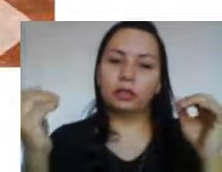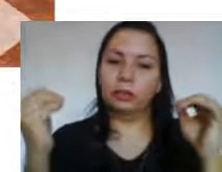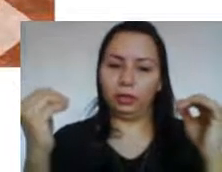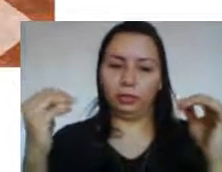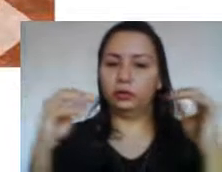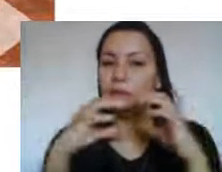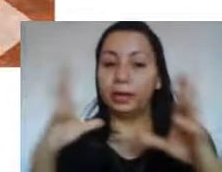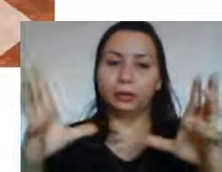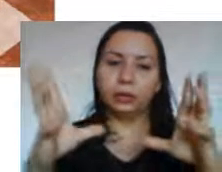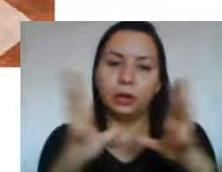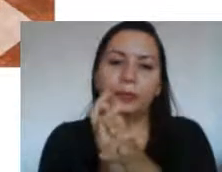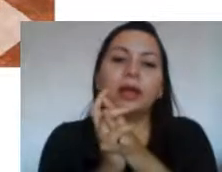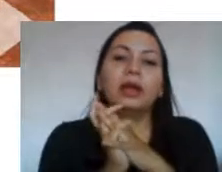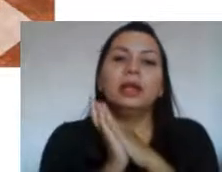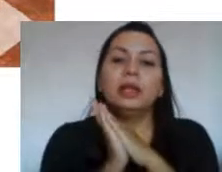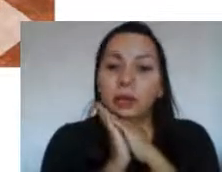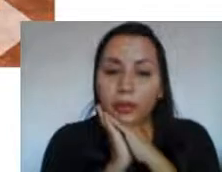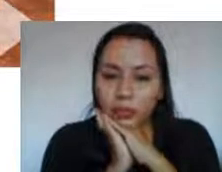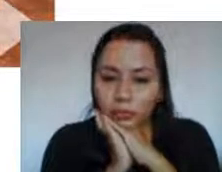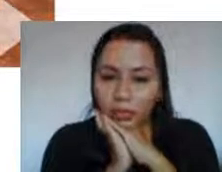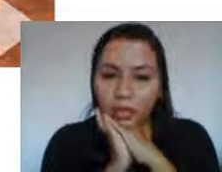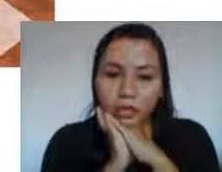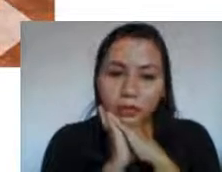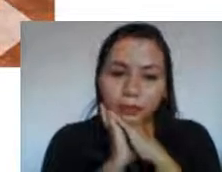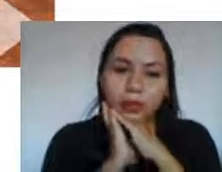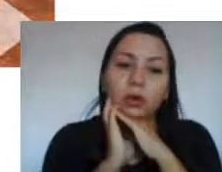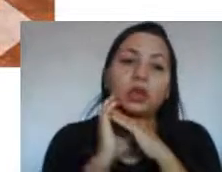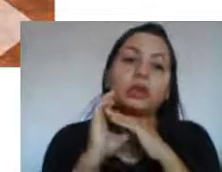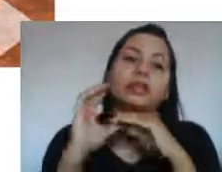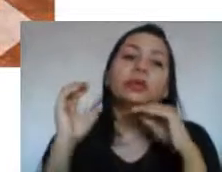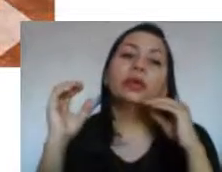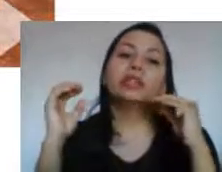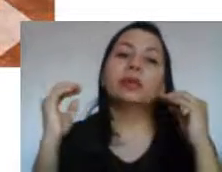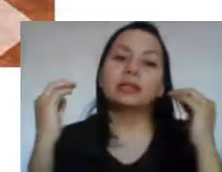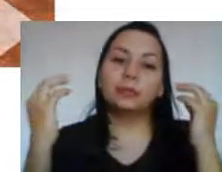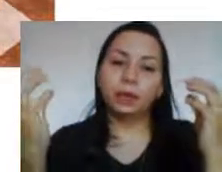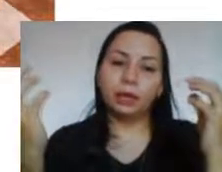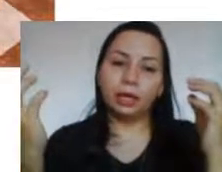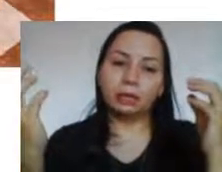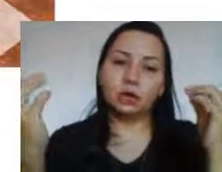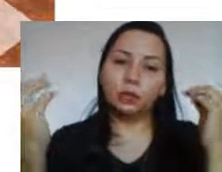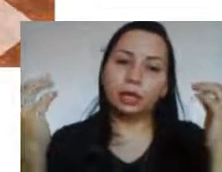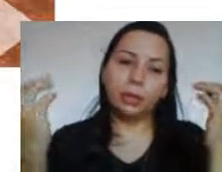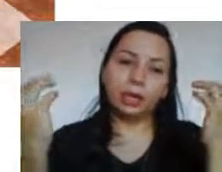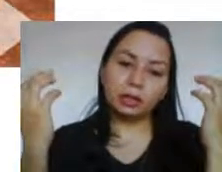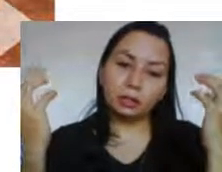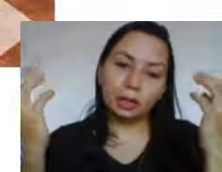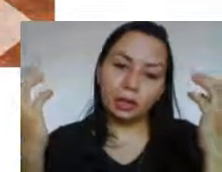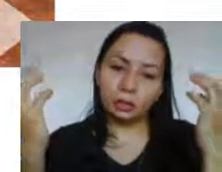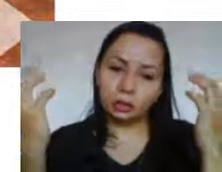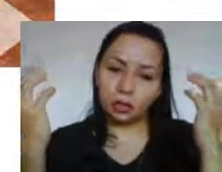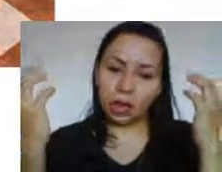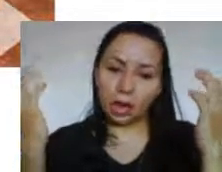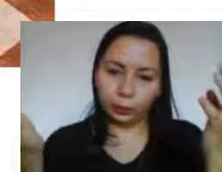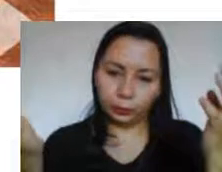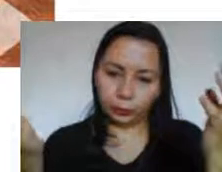reflorestada novamente, de forma natural. Então, a gente tem aí colonização por espécies pioneiras, como gramíneas e